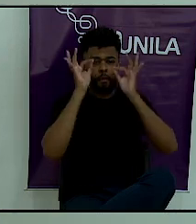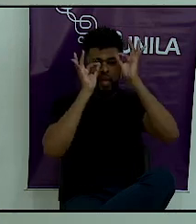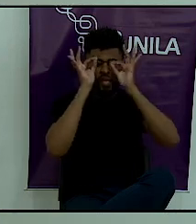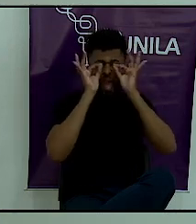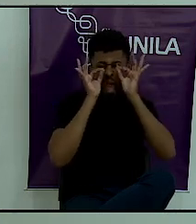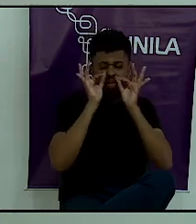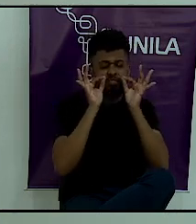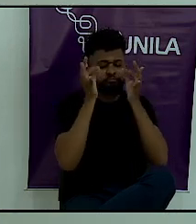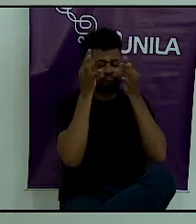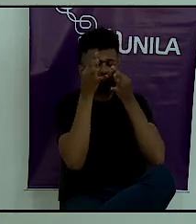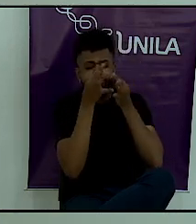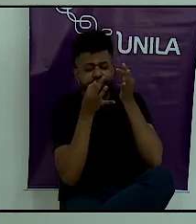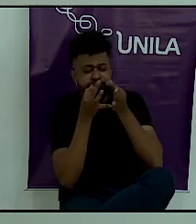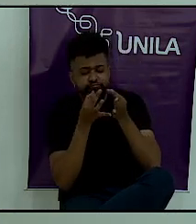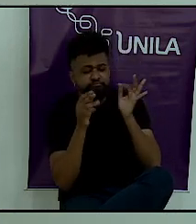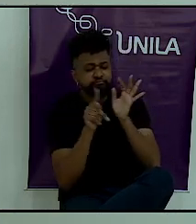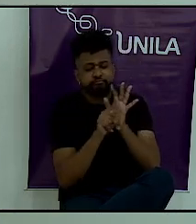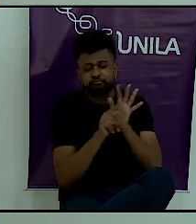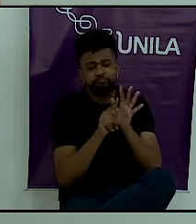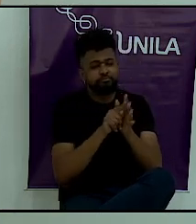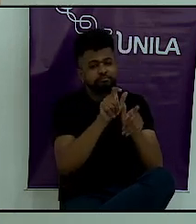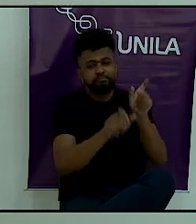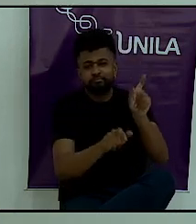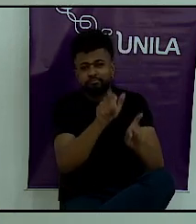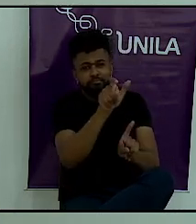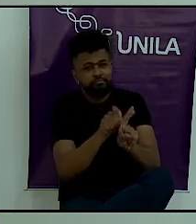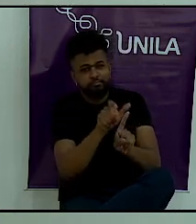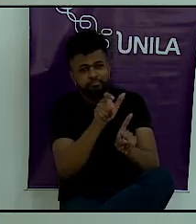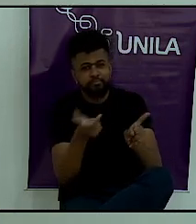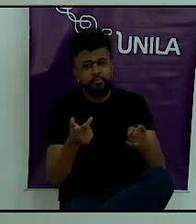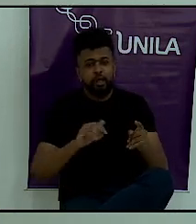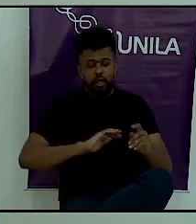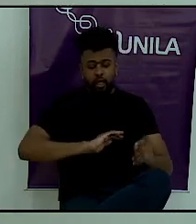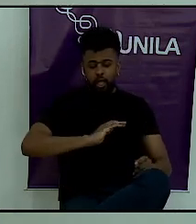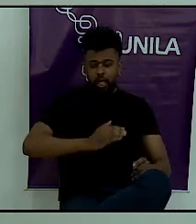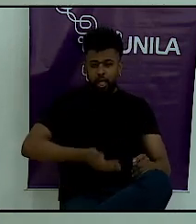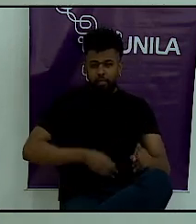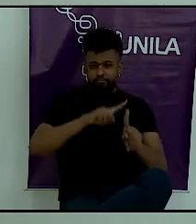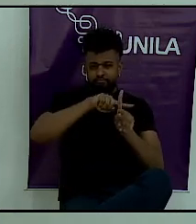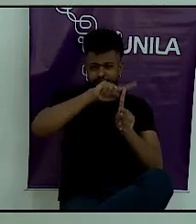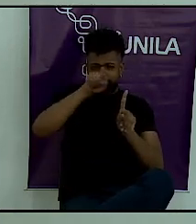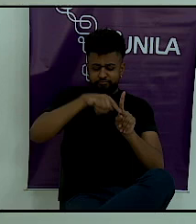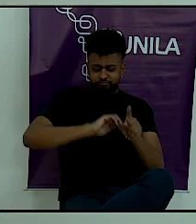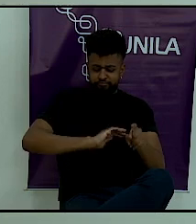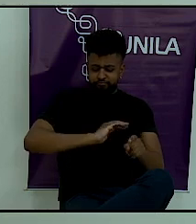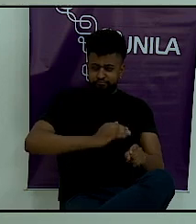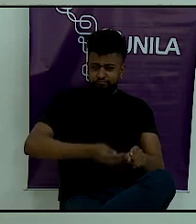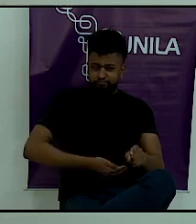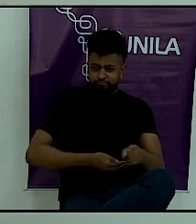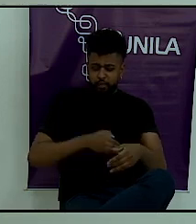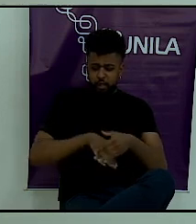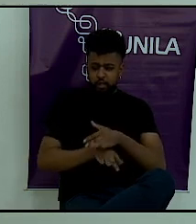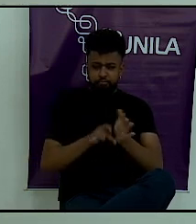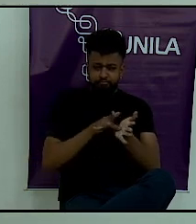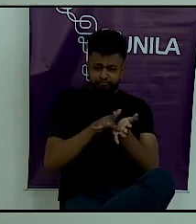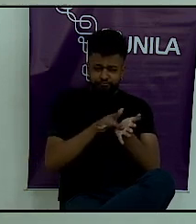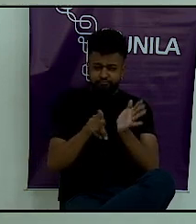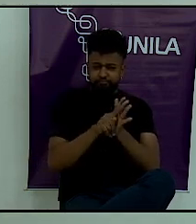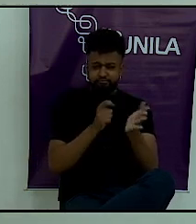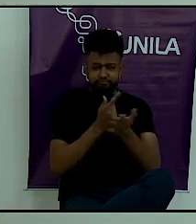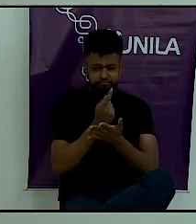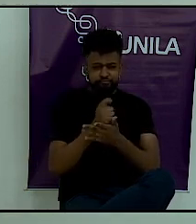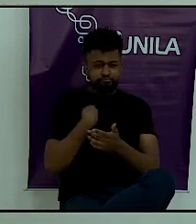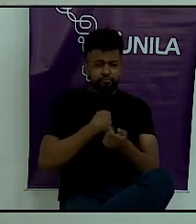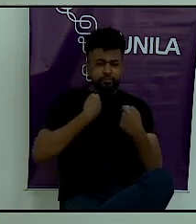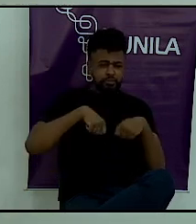maquiagem específica para certos personagens, barriga de grávida, né, que é uma coisa que a gente tem